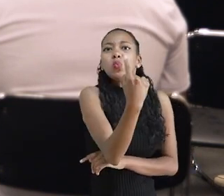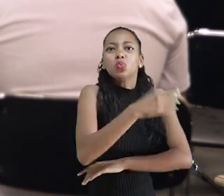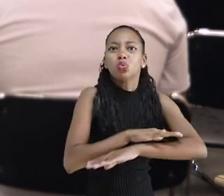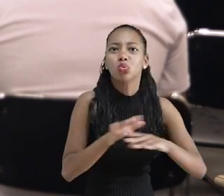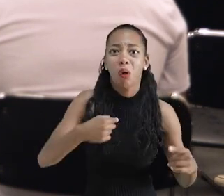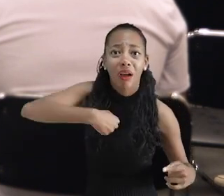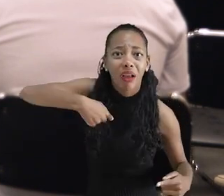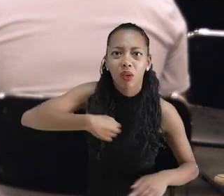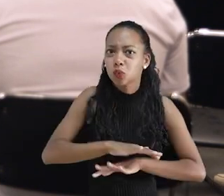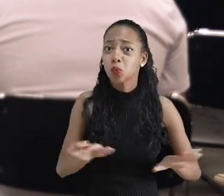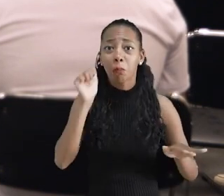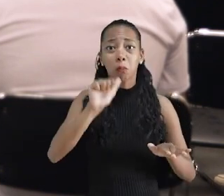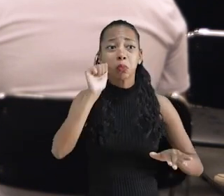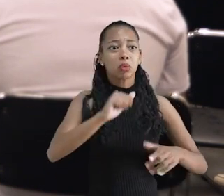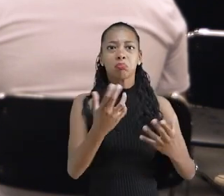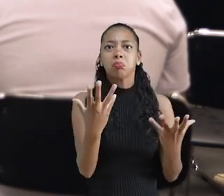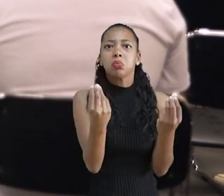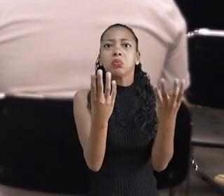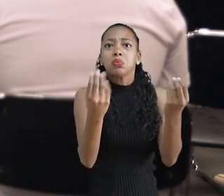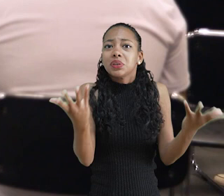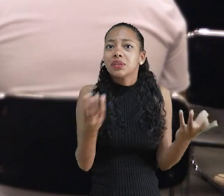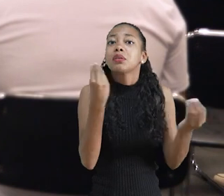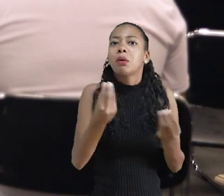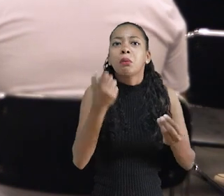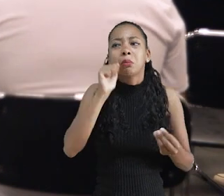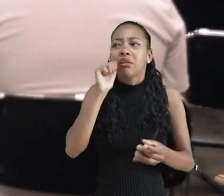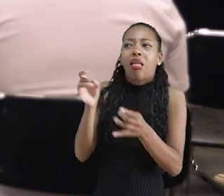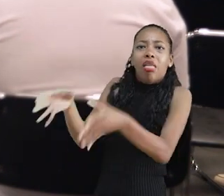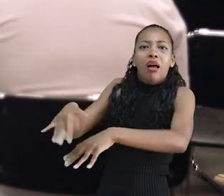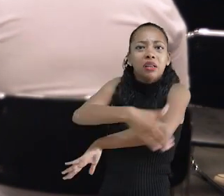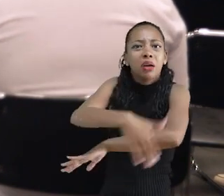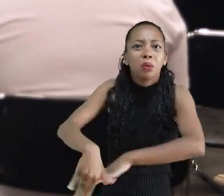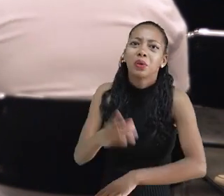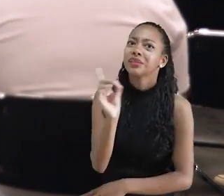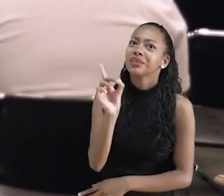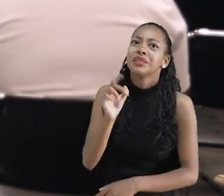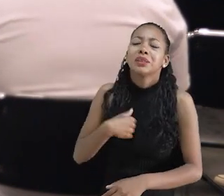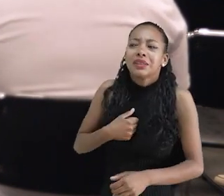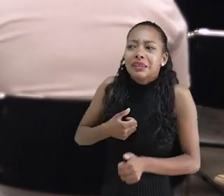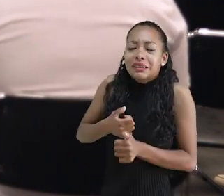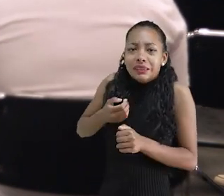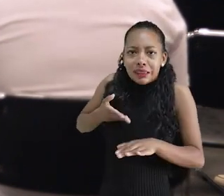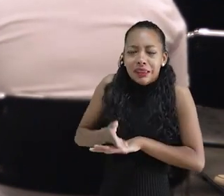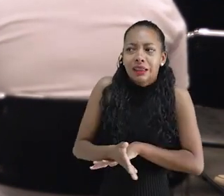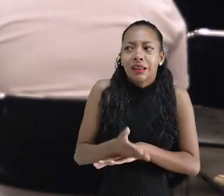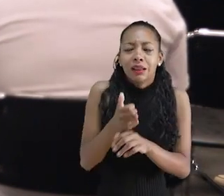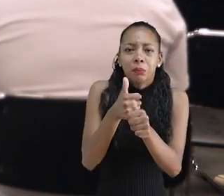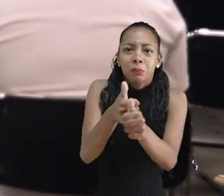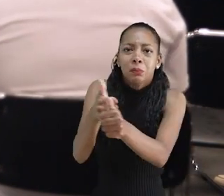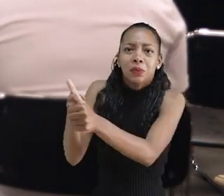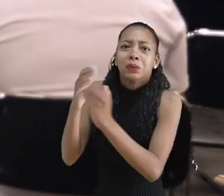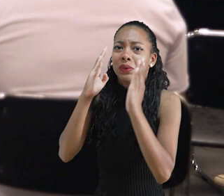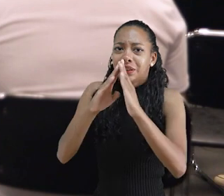ele levou a mais por conta das mulheres todas que estavam na Van E entrou para chegar mais perto das nossas casas